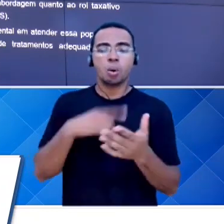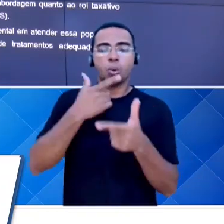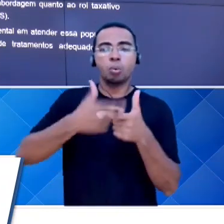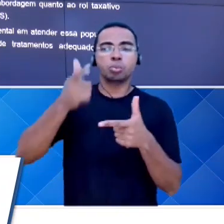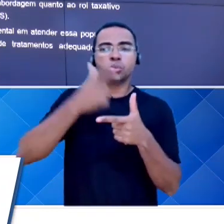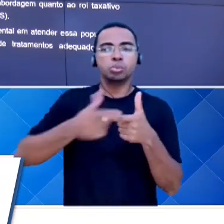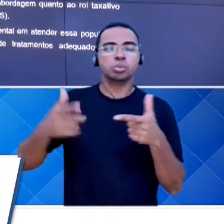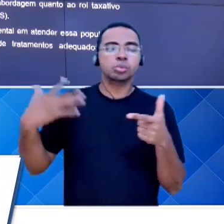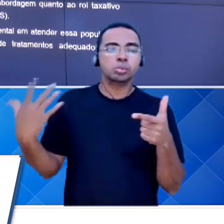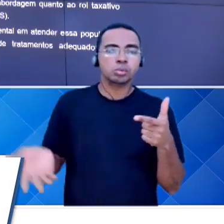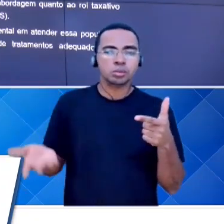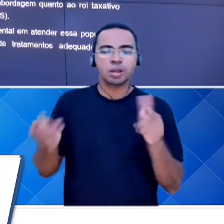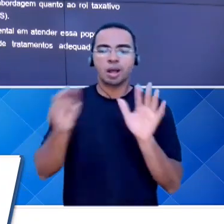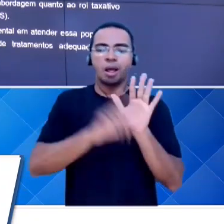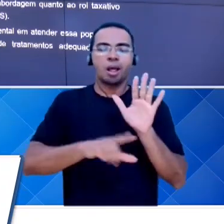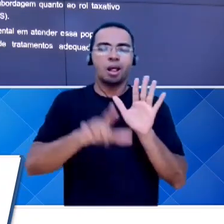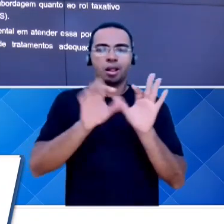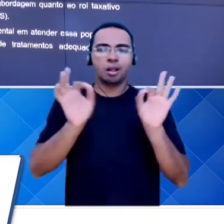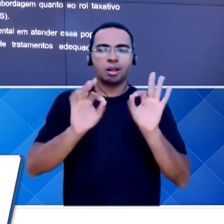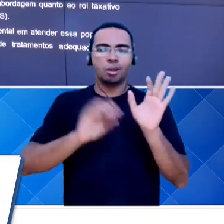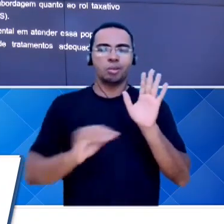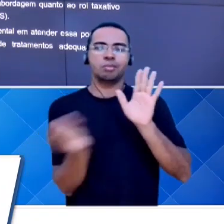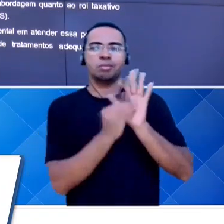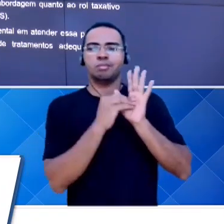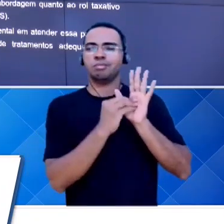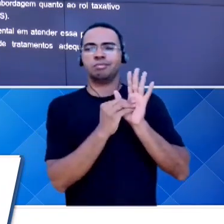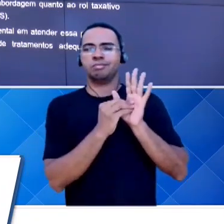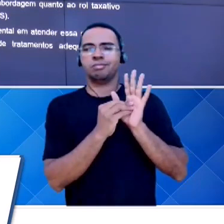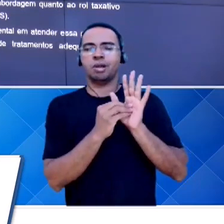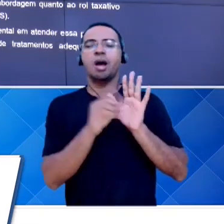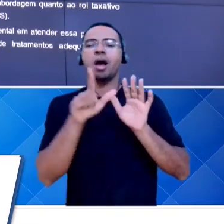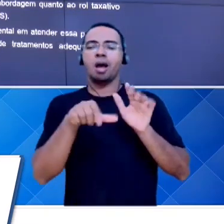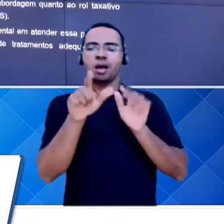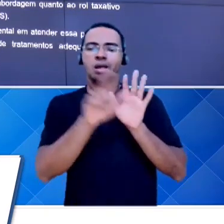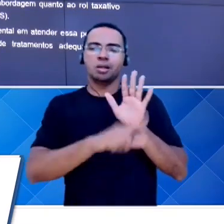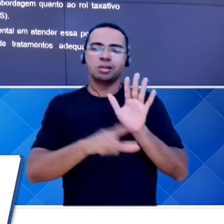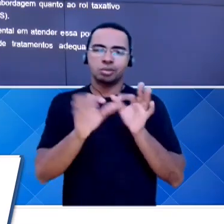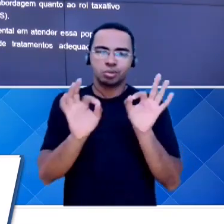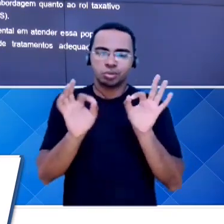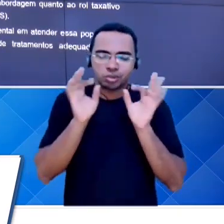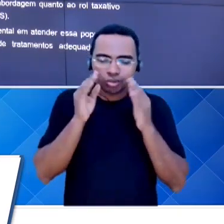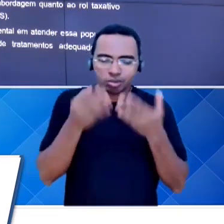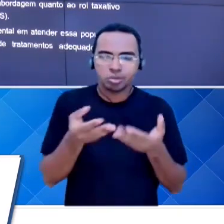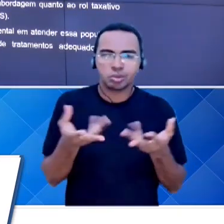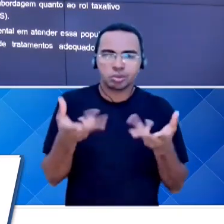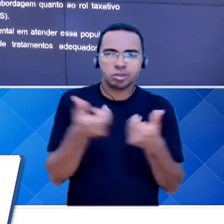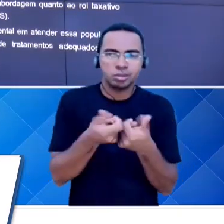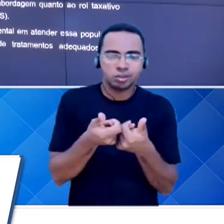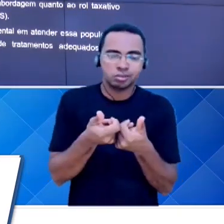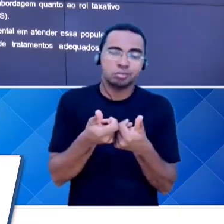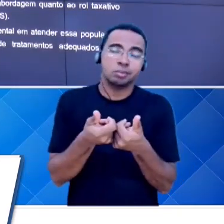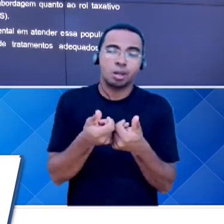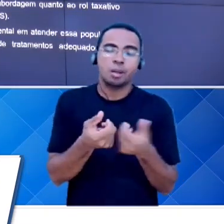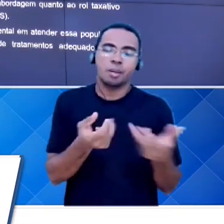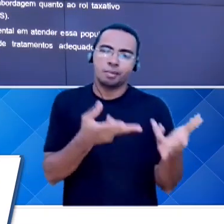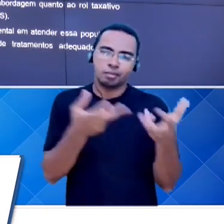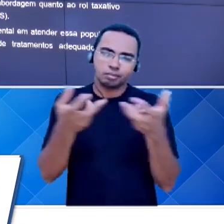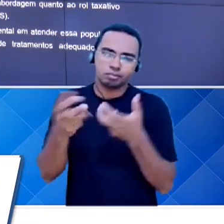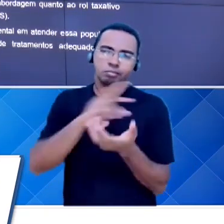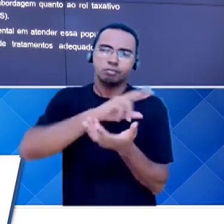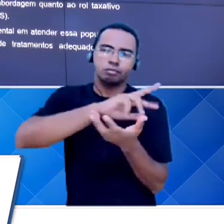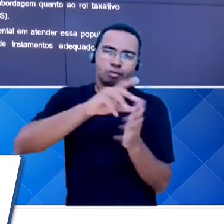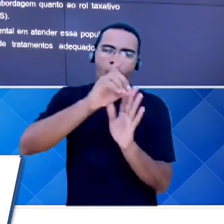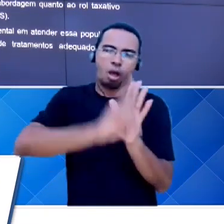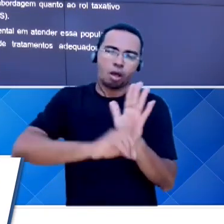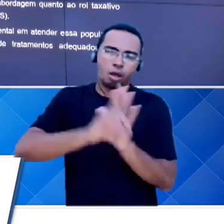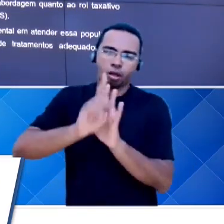uma legislação que não é aplicada, é uma legislação que não tem eficácia. E aí nós observamos vários direitos colocados para